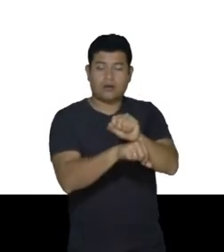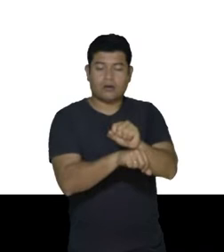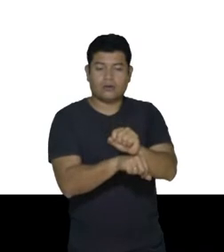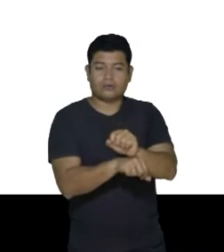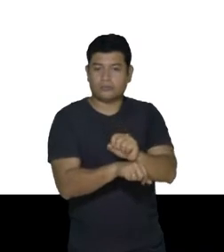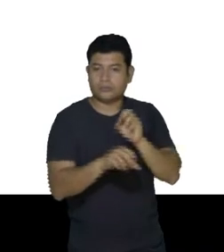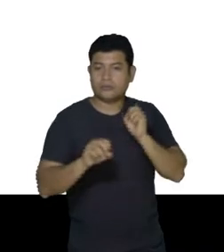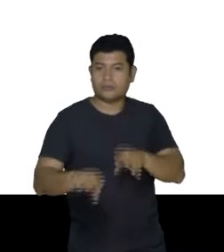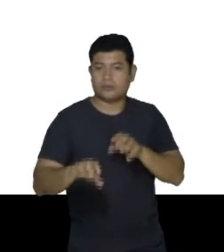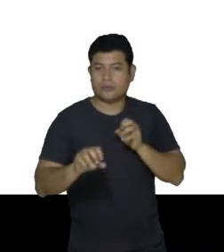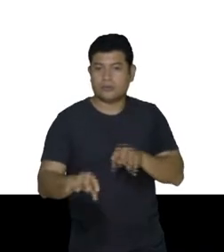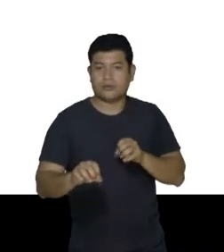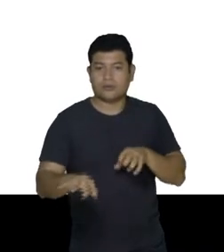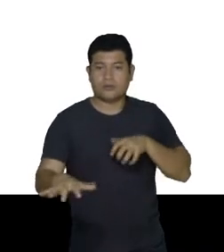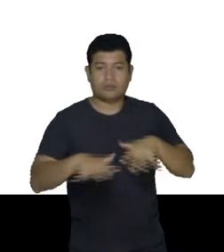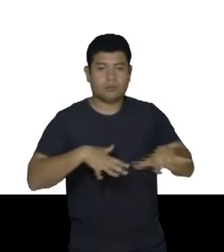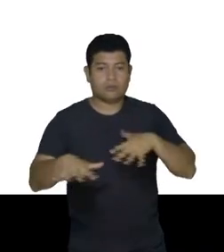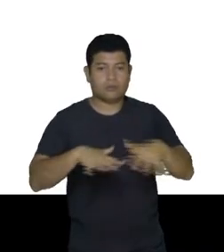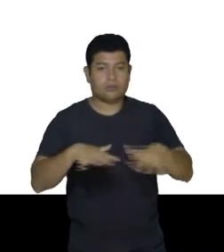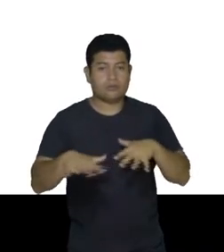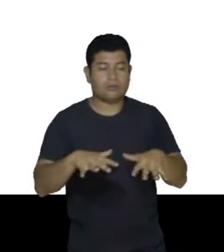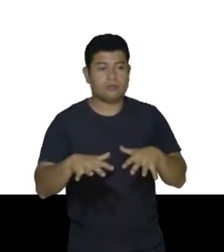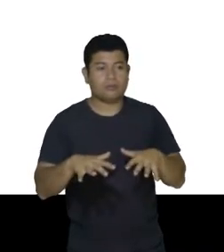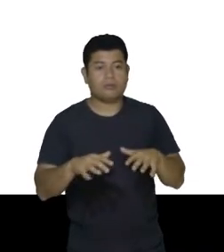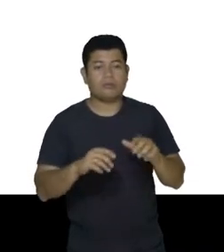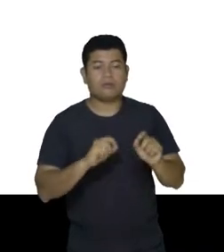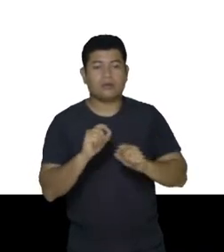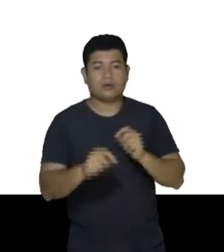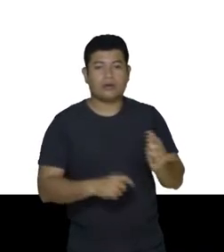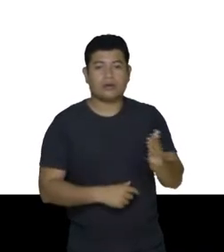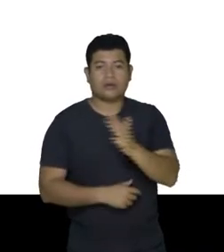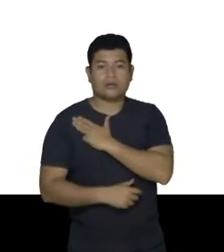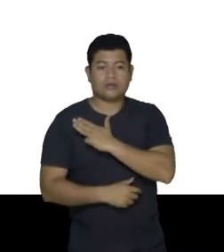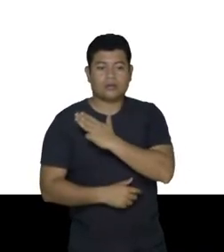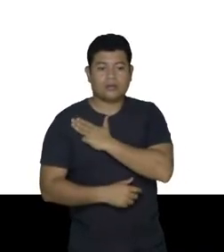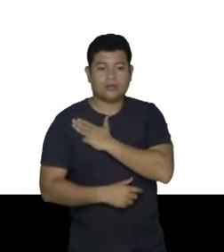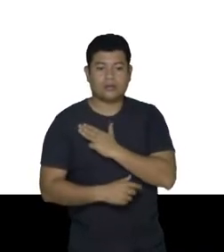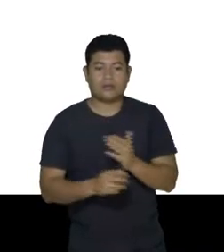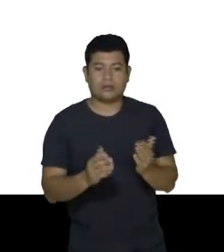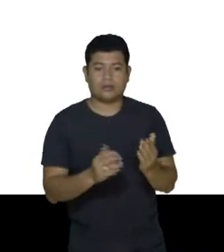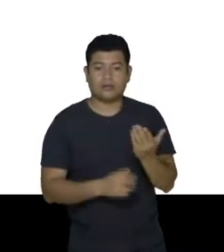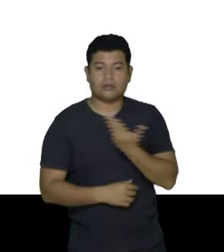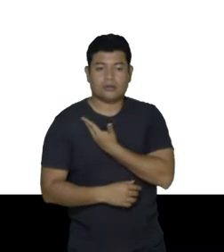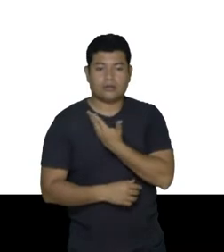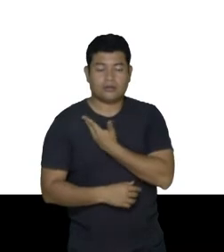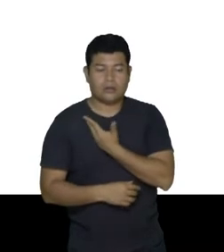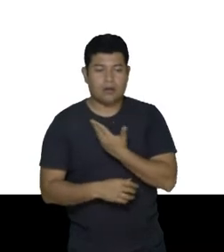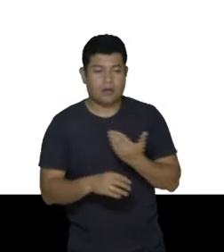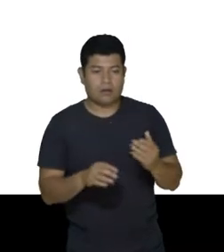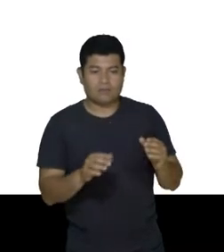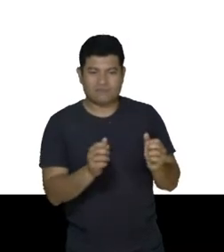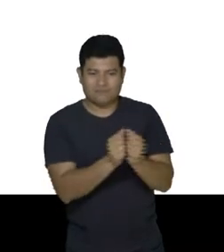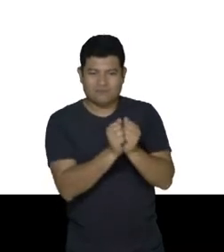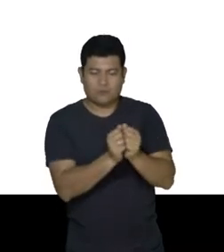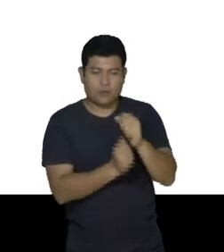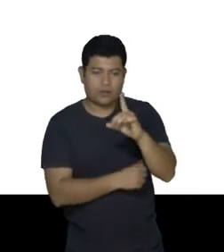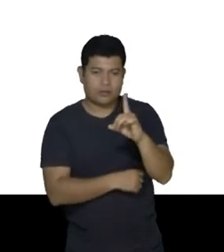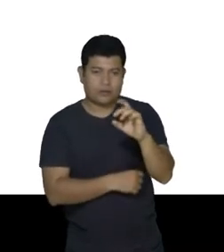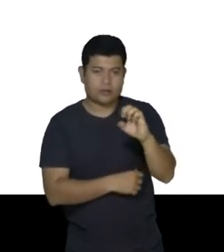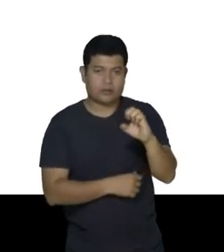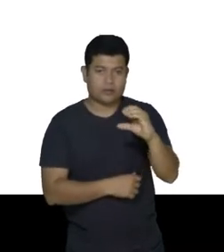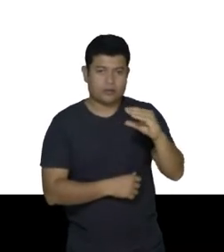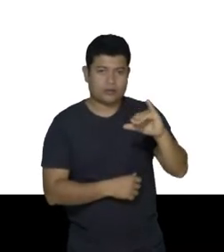aulas e mobilização para o Lula e o Décio em Santa Catarina. A paralisação total das atividades da UFSC